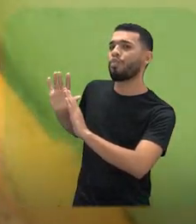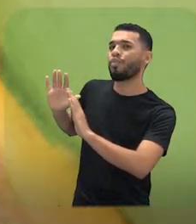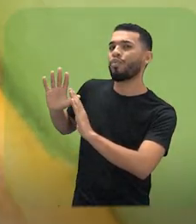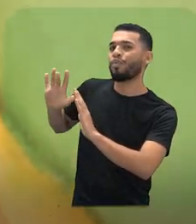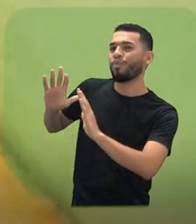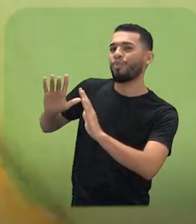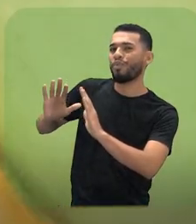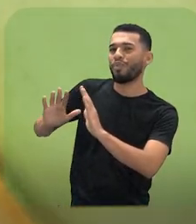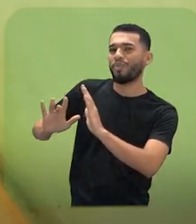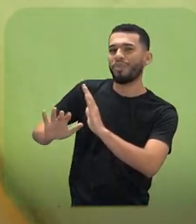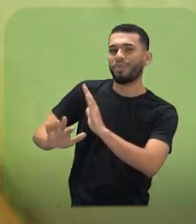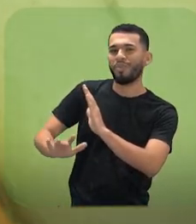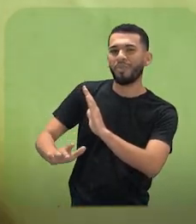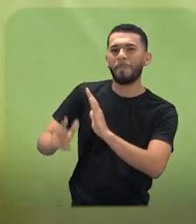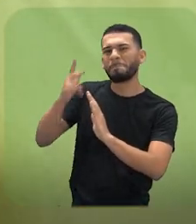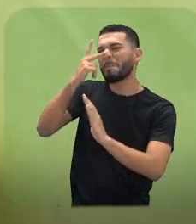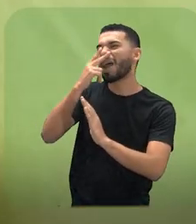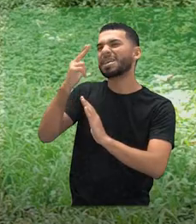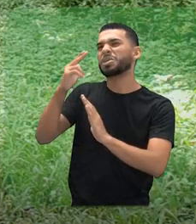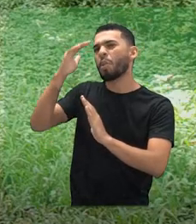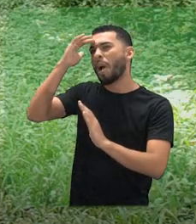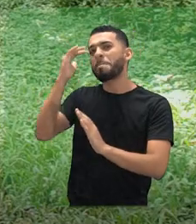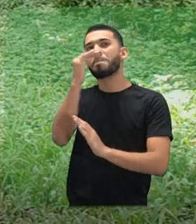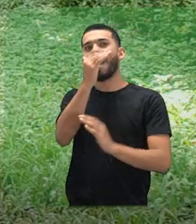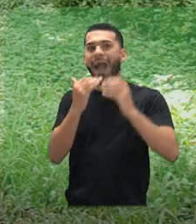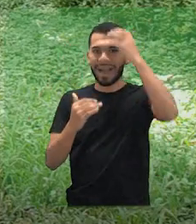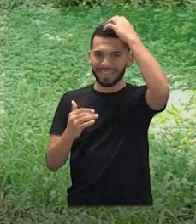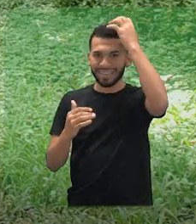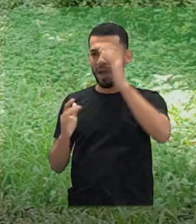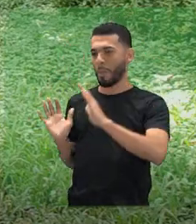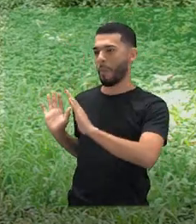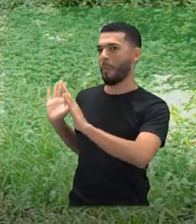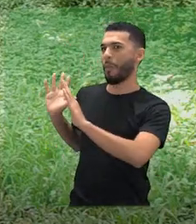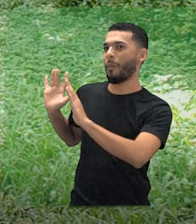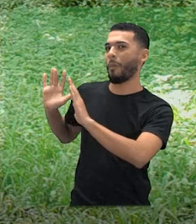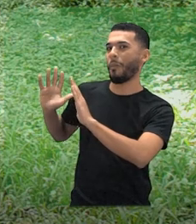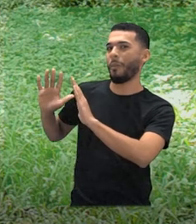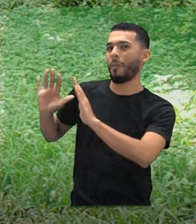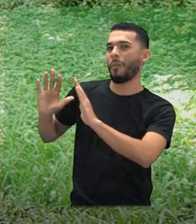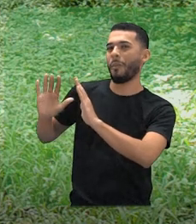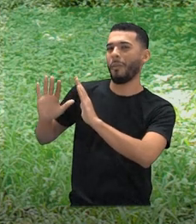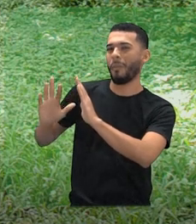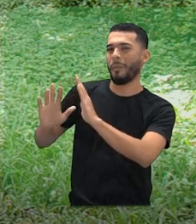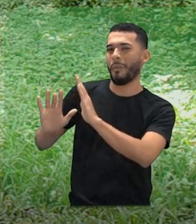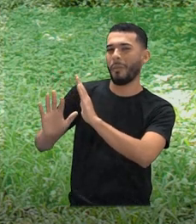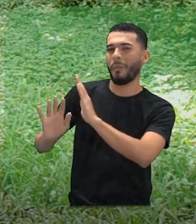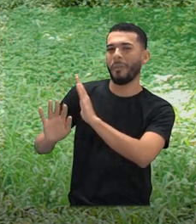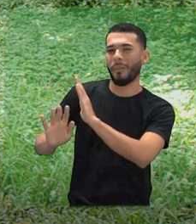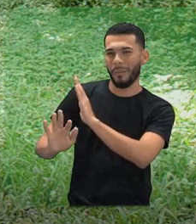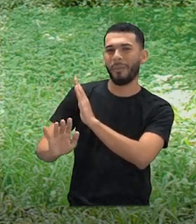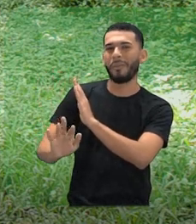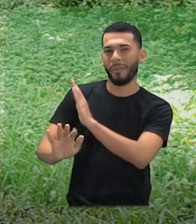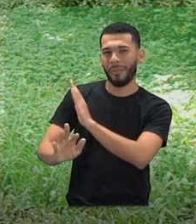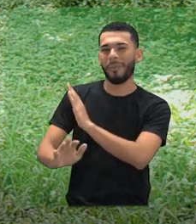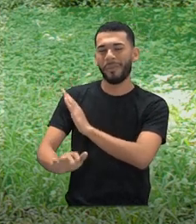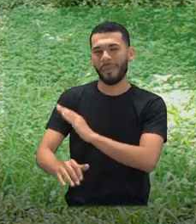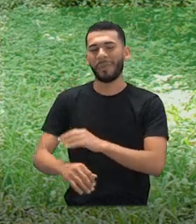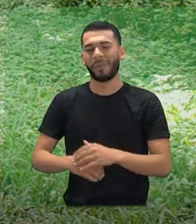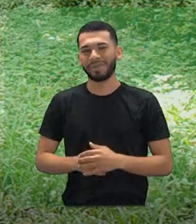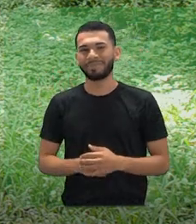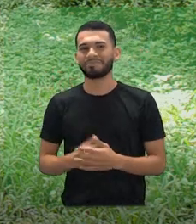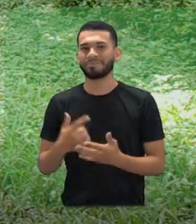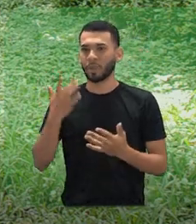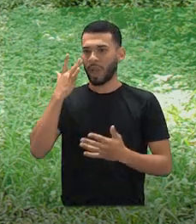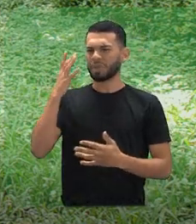aquele, parecendo que você está mandando ela entrar assim. Lá, e aquele monte. Aquelas que ficam voando, vão tudo para dentro da